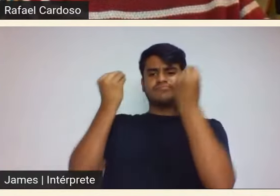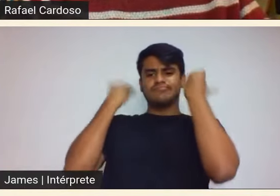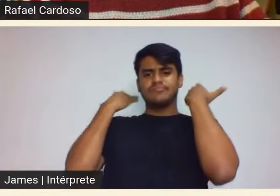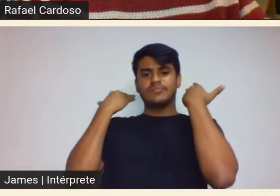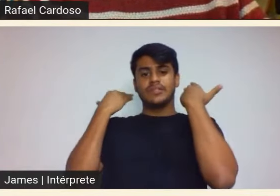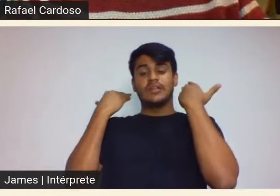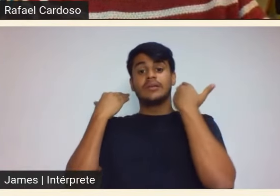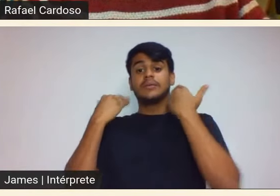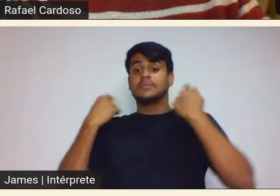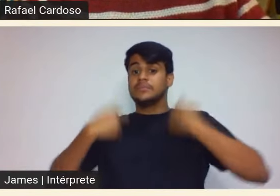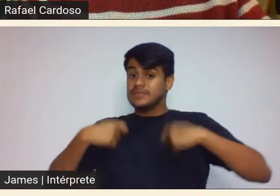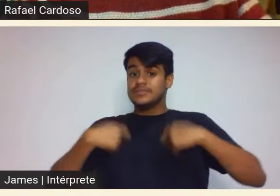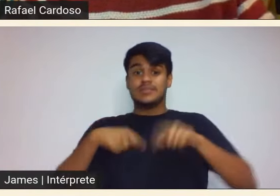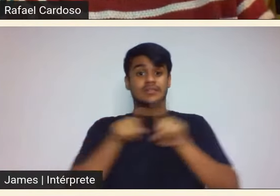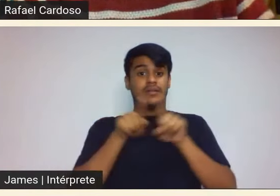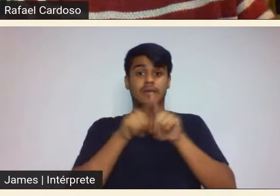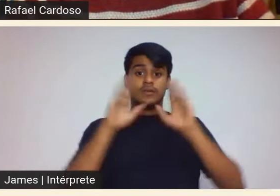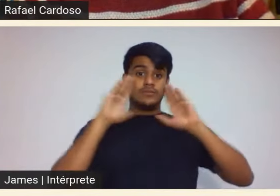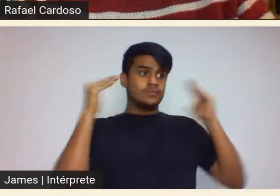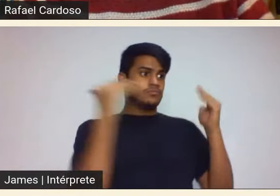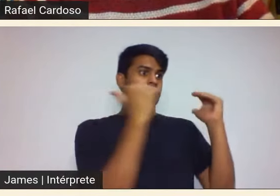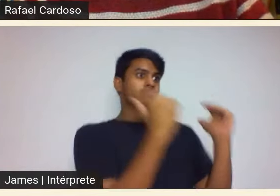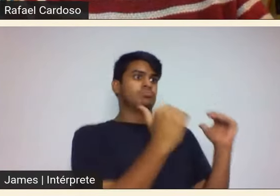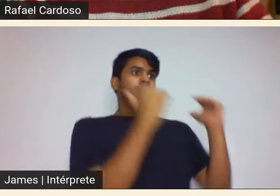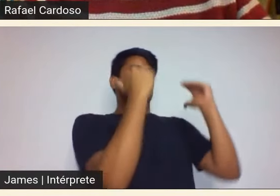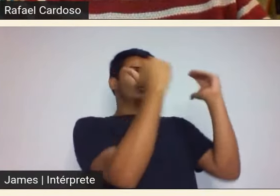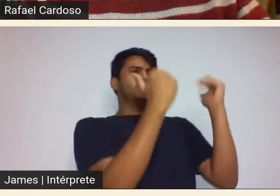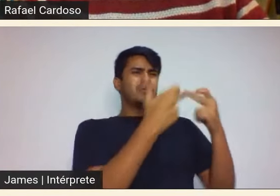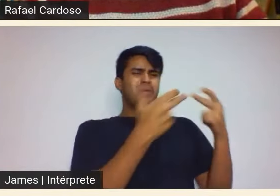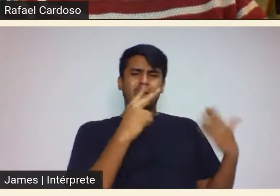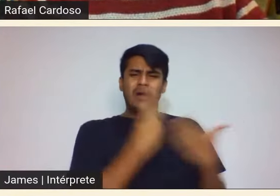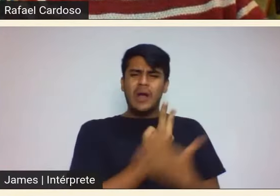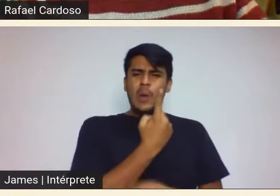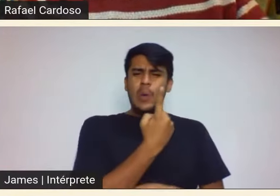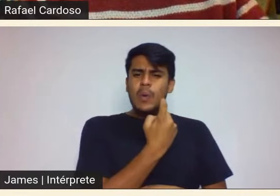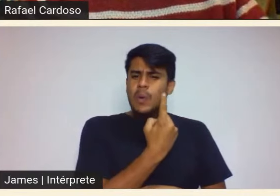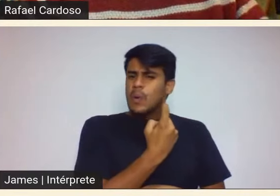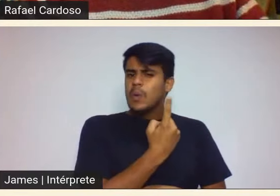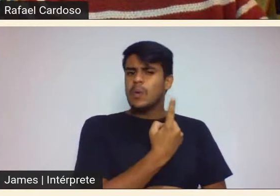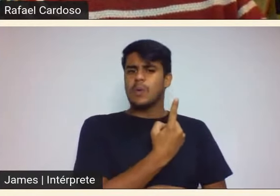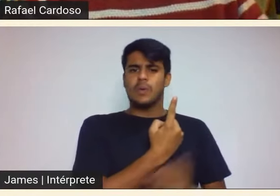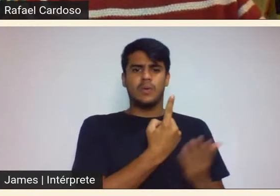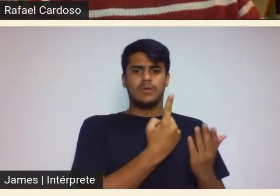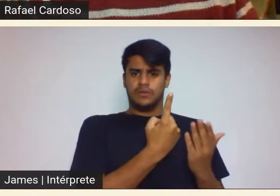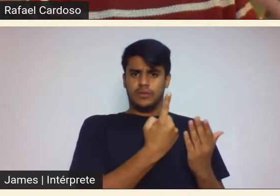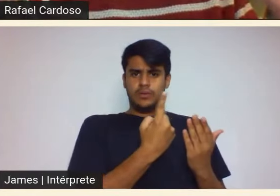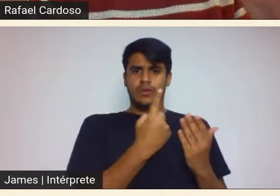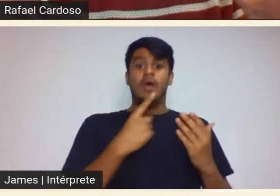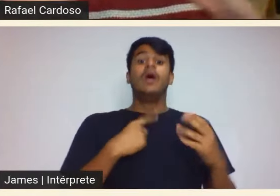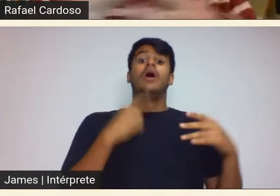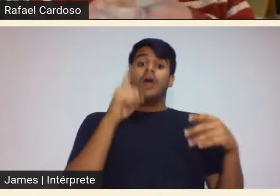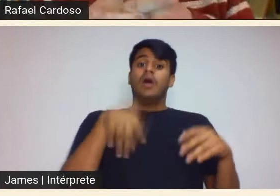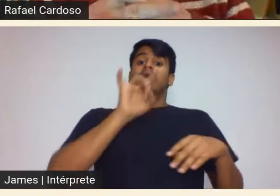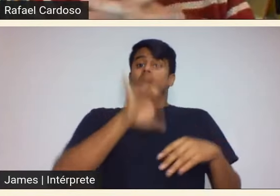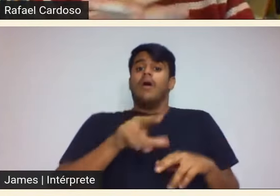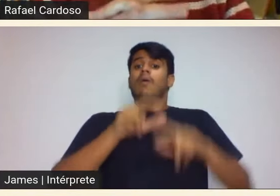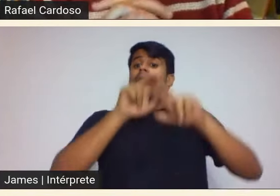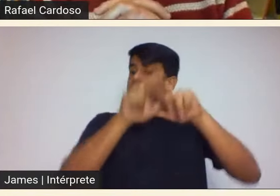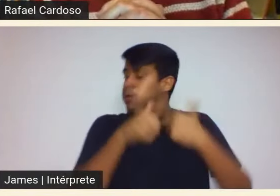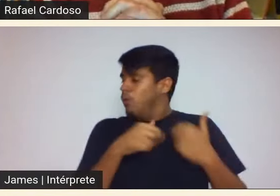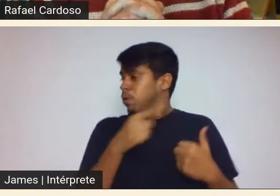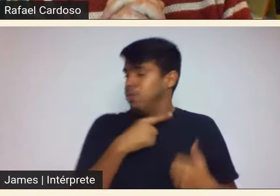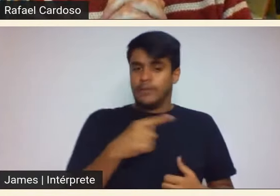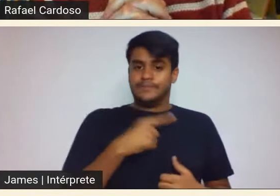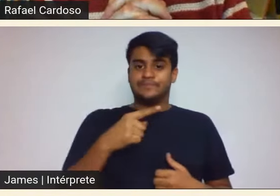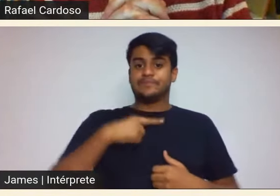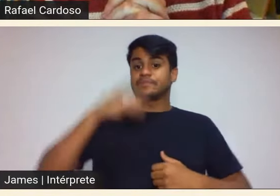ao super enfatizar uma coisa episódica que aconteceu só porque envolveu os